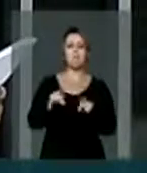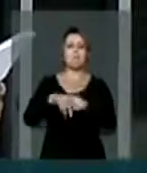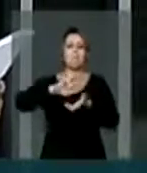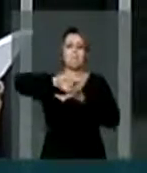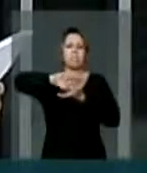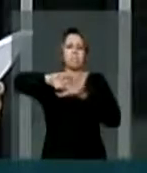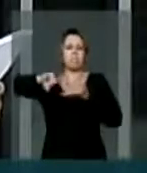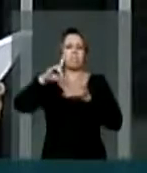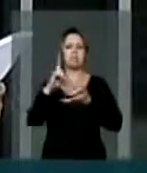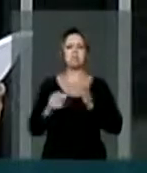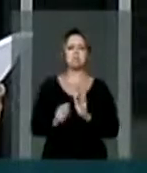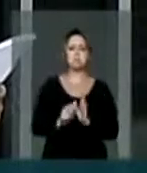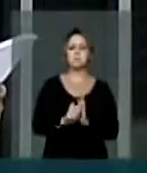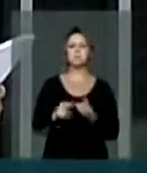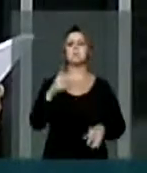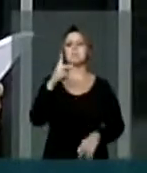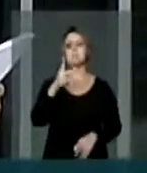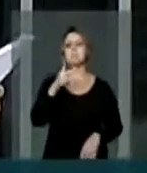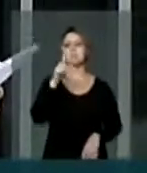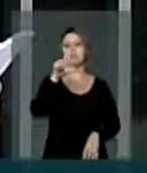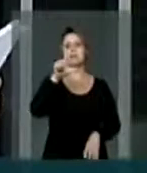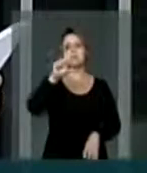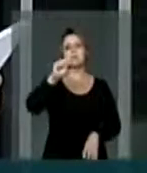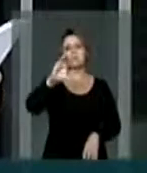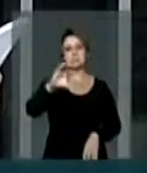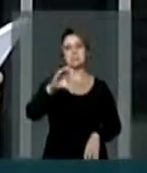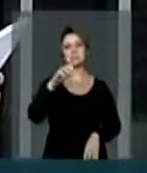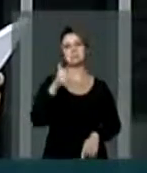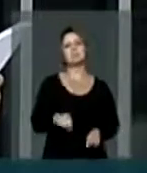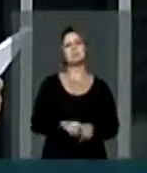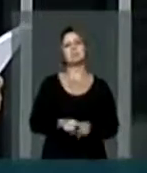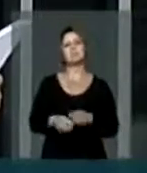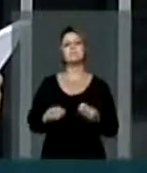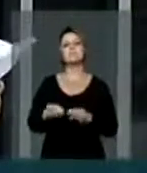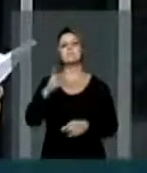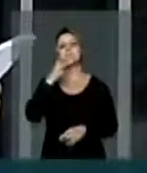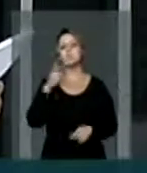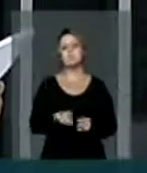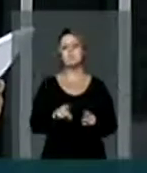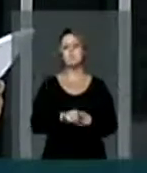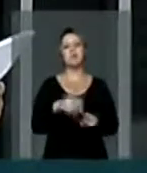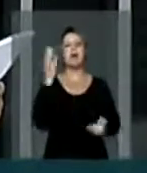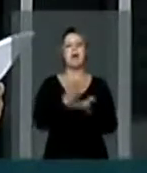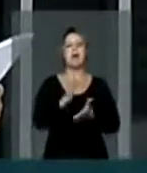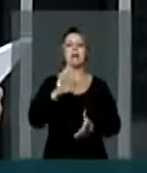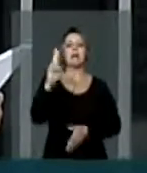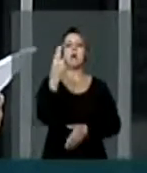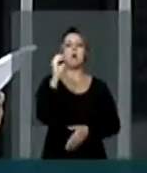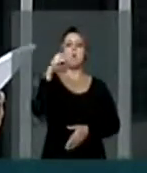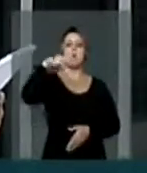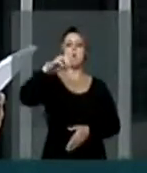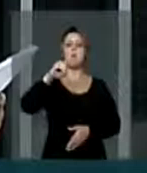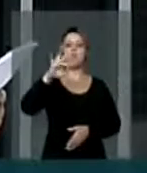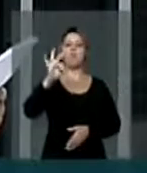drogas, como também a inclusão do PLC 122/2006, intitulado como anti-homofobia, entre